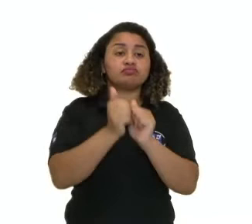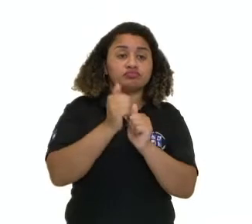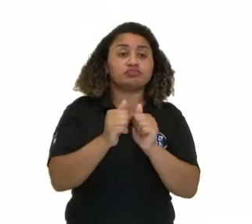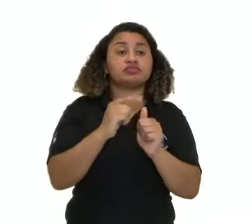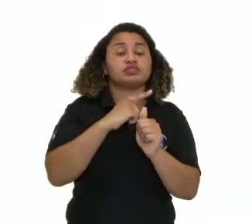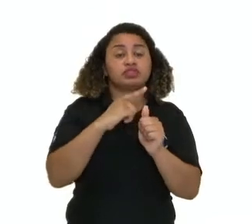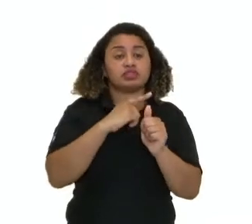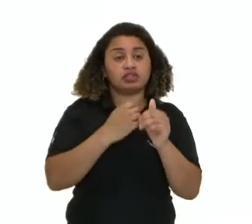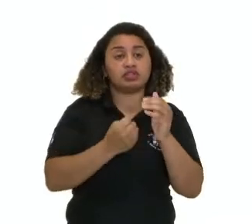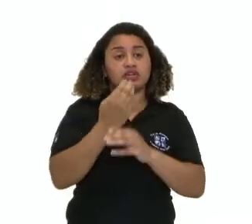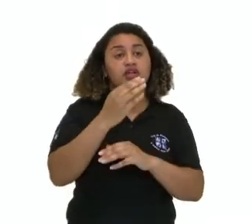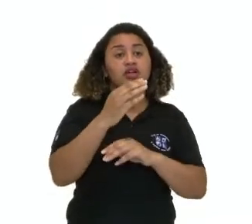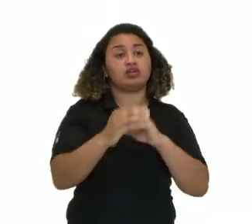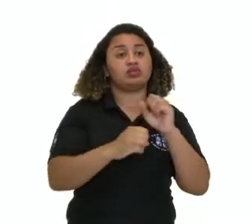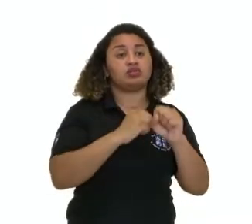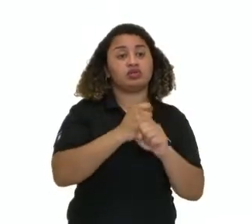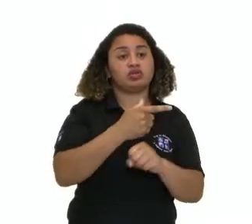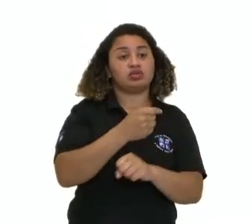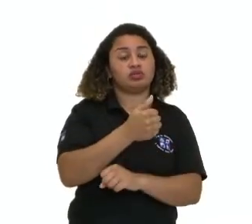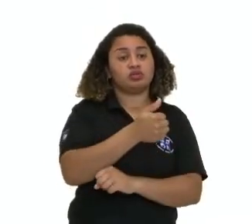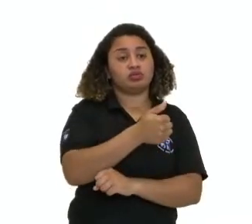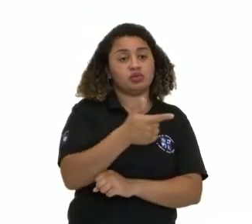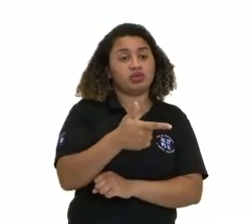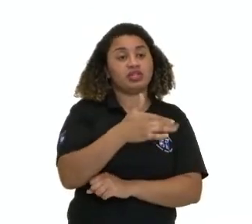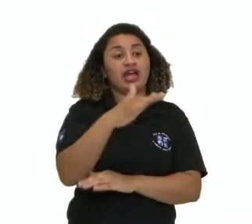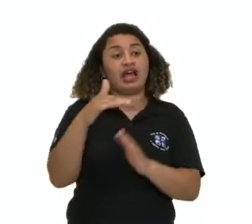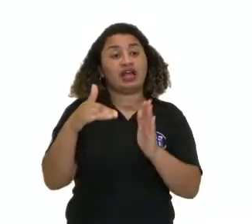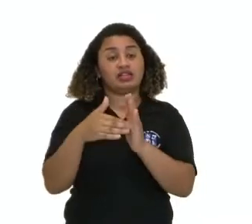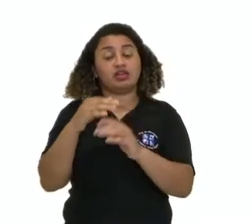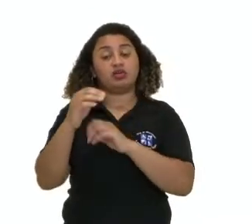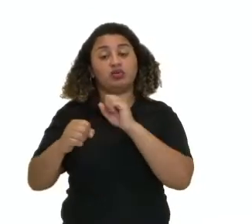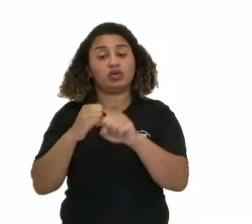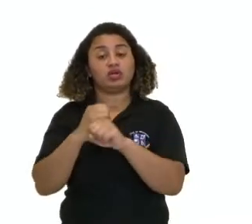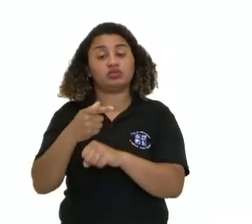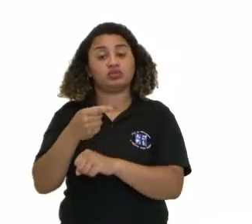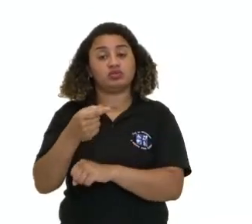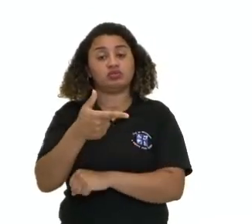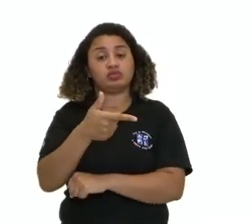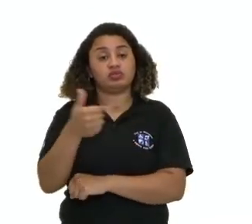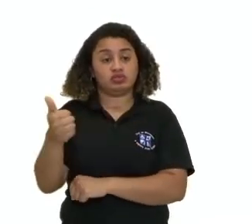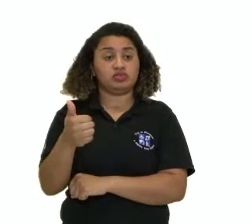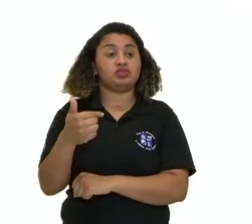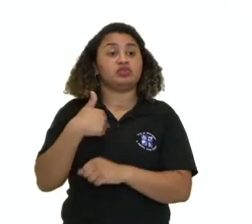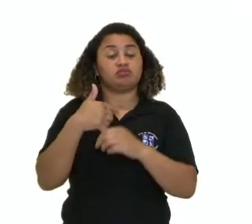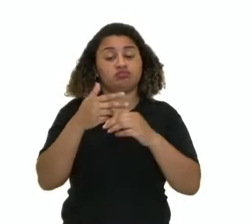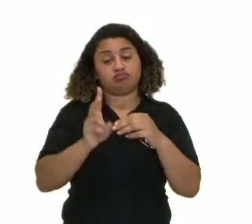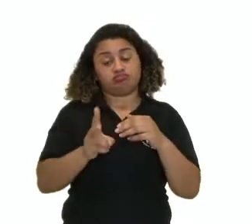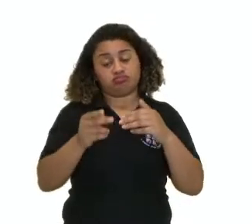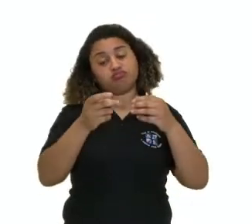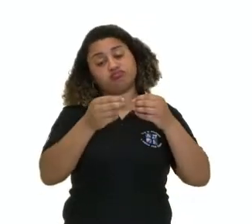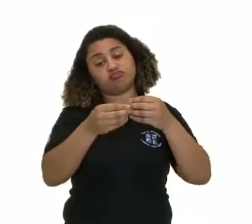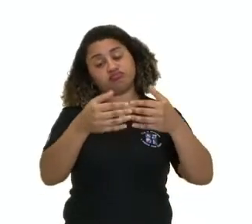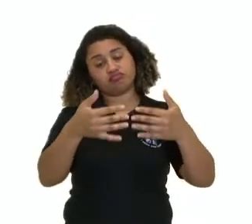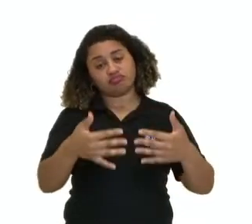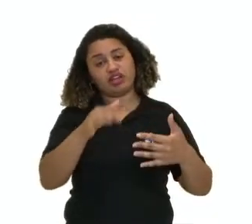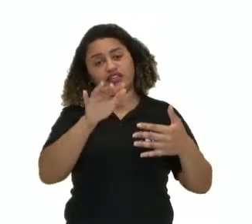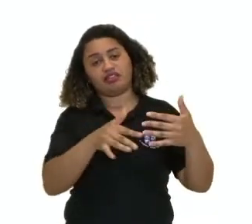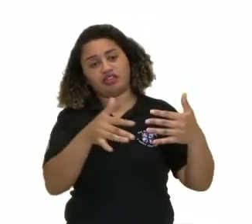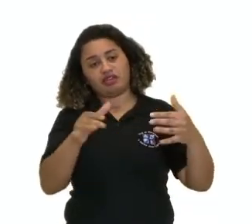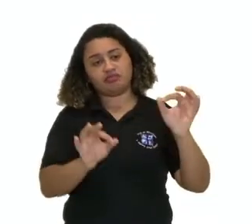de 2012 até 2021. Então, uma ideia, né? Se vocês quiserem, seria continuar essa tabela,